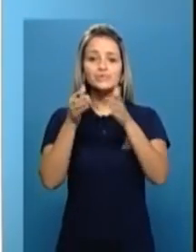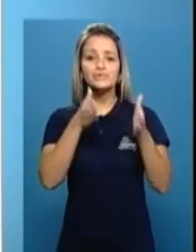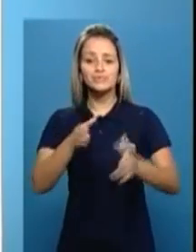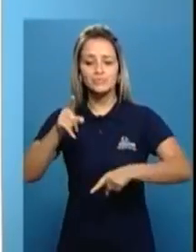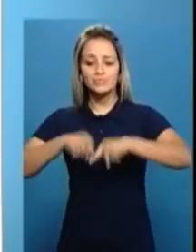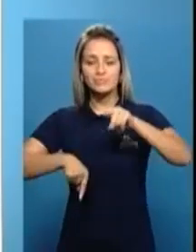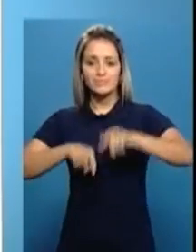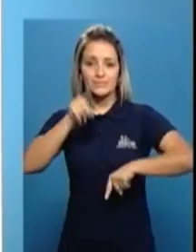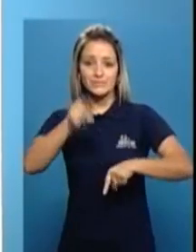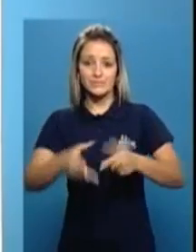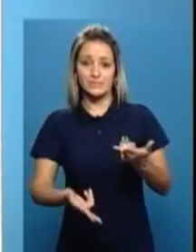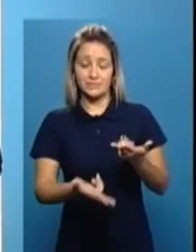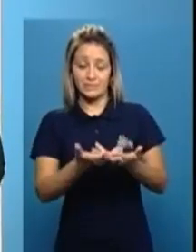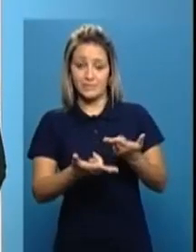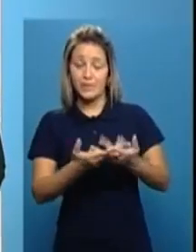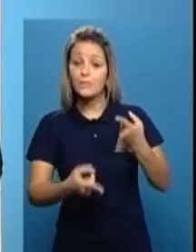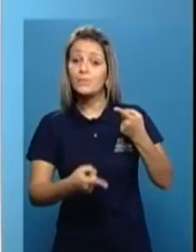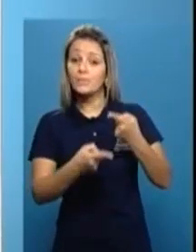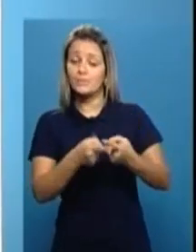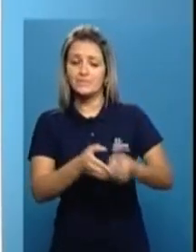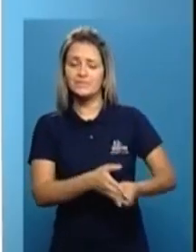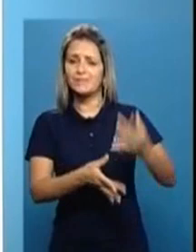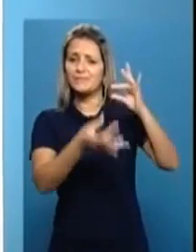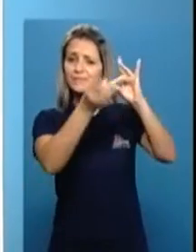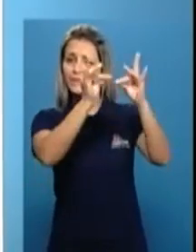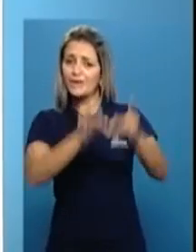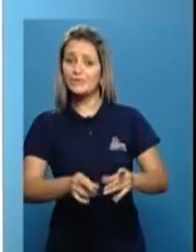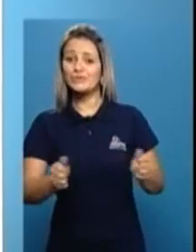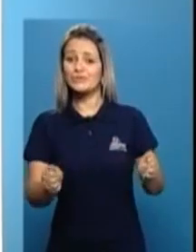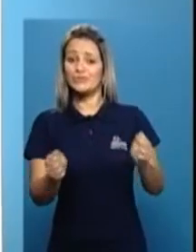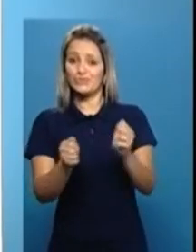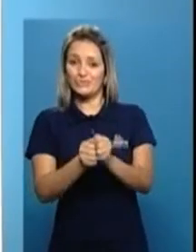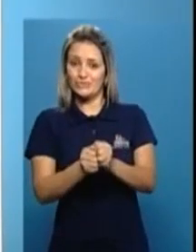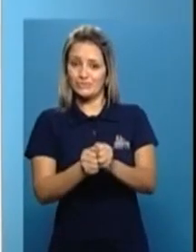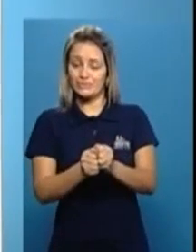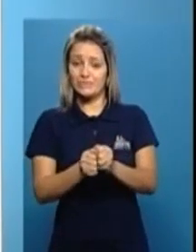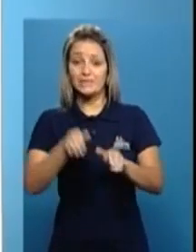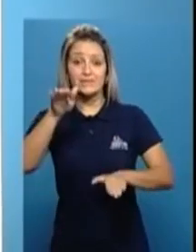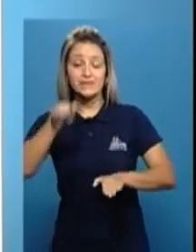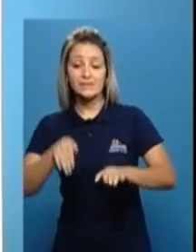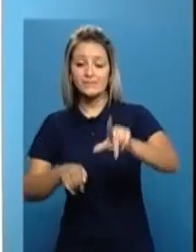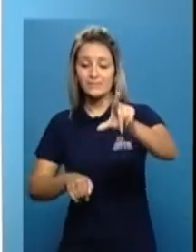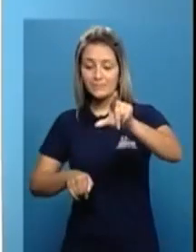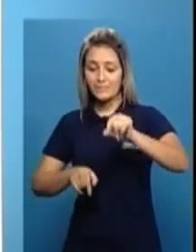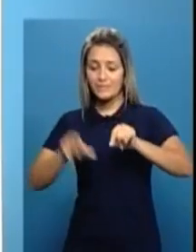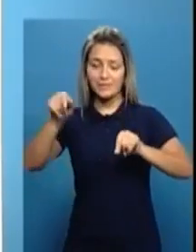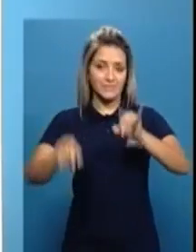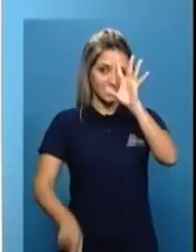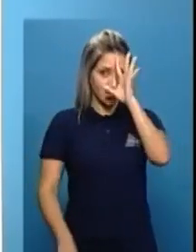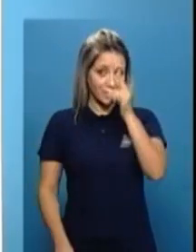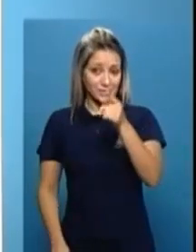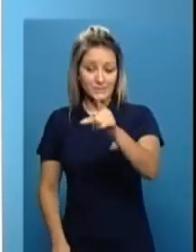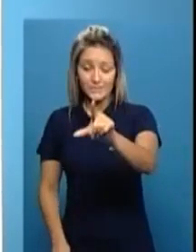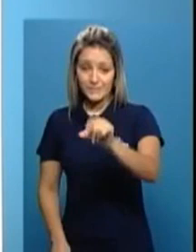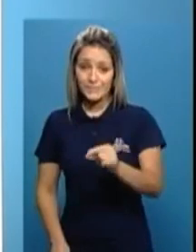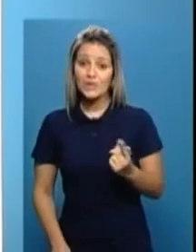usado, pois vários outros fatores virão a reboque a partir desta decisão, e um deles, sem dúvida,